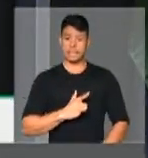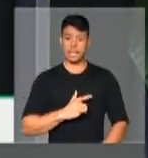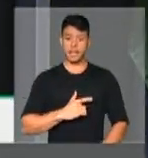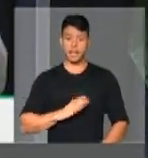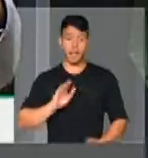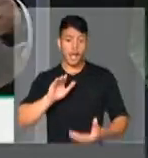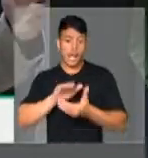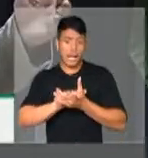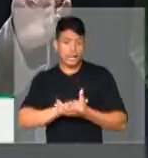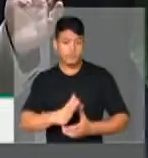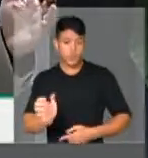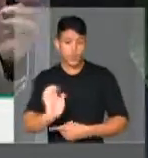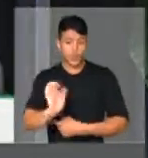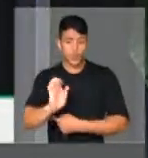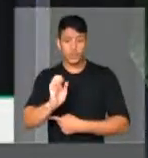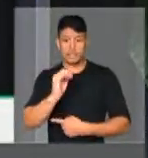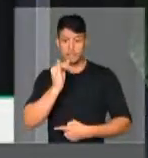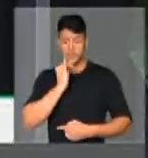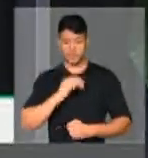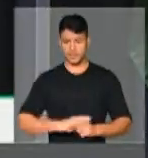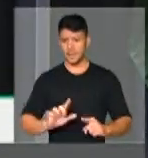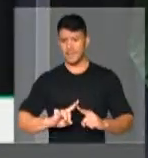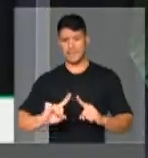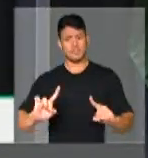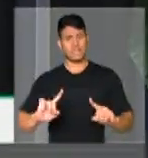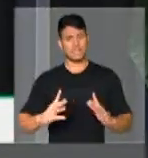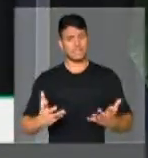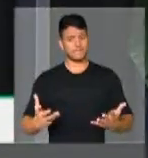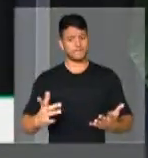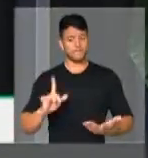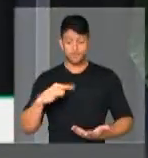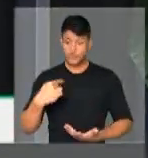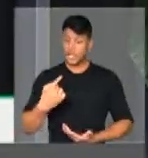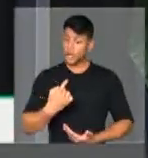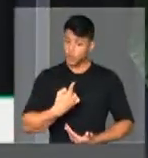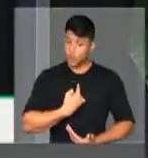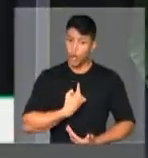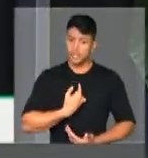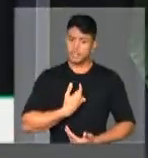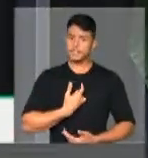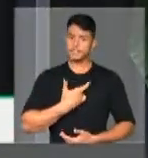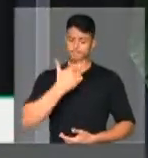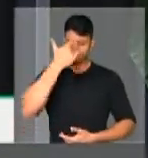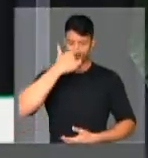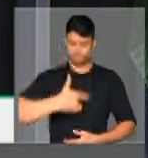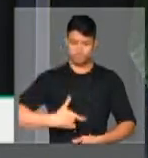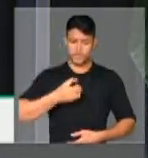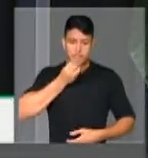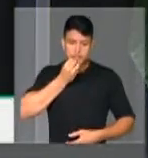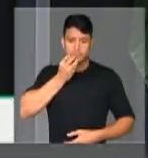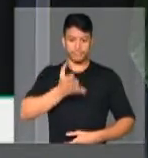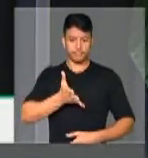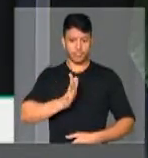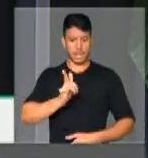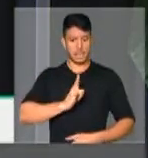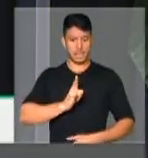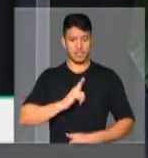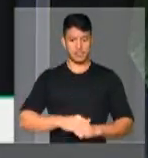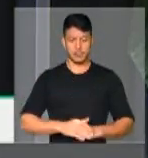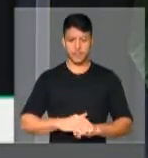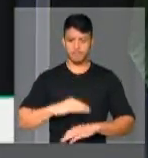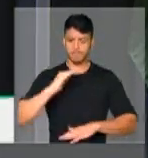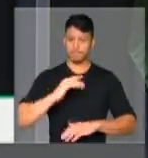companheiro. E por aí vai. Nós somos o que falamos, o que pregamos e o